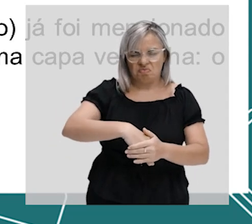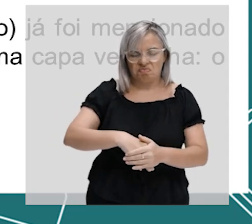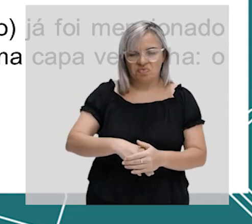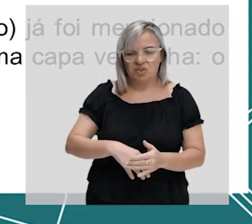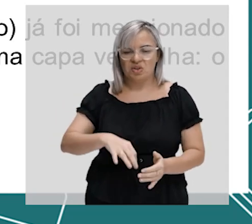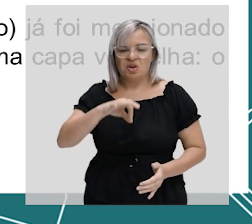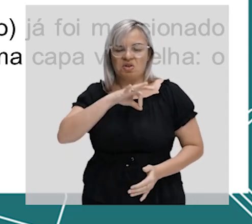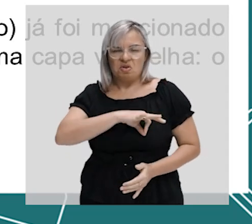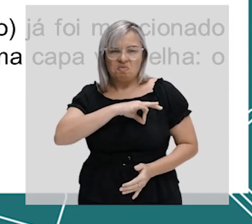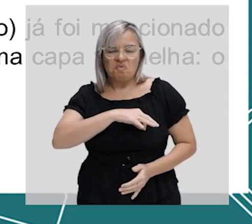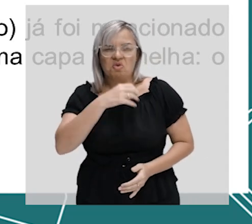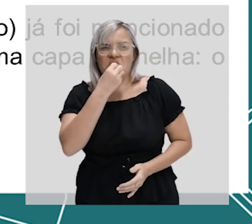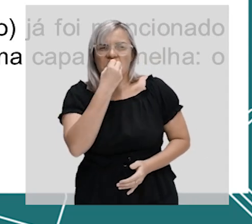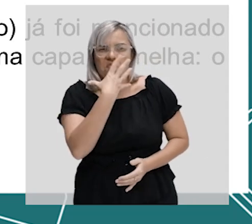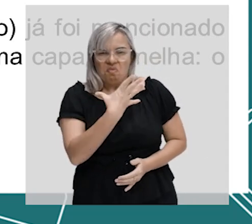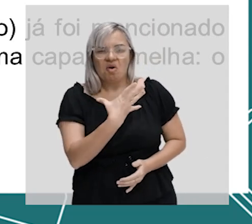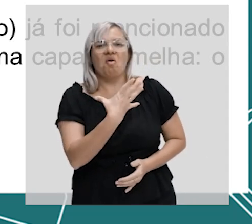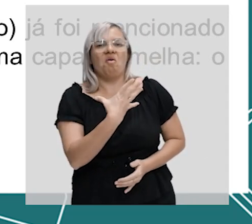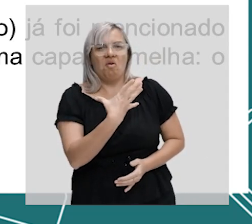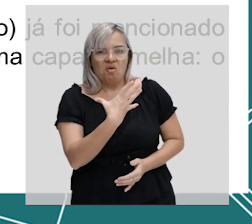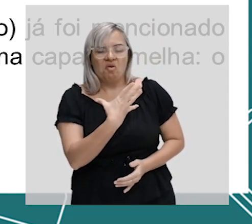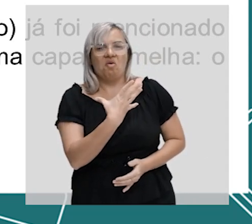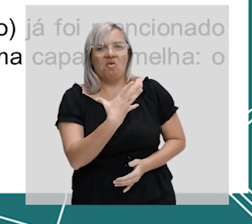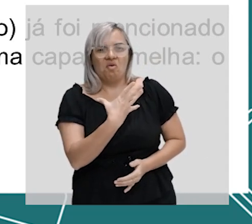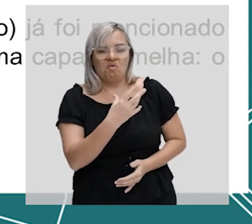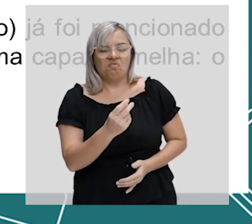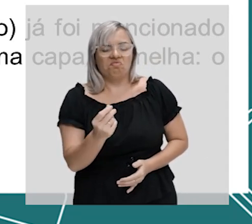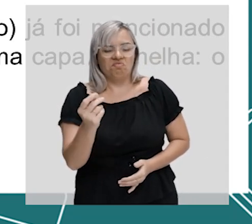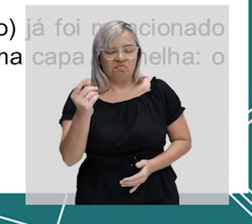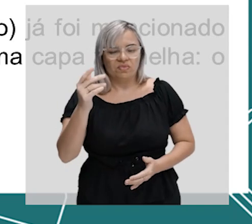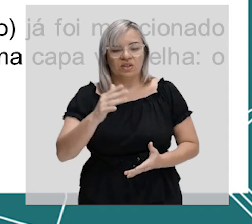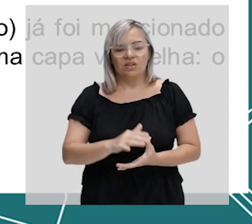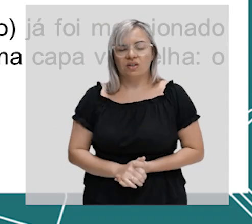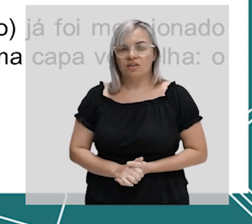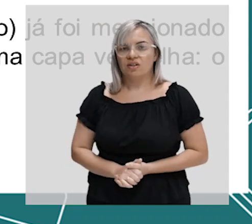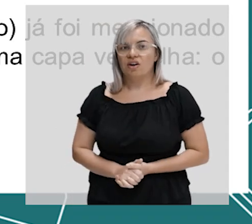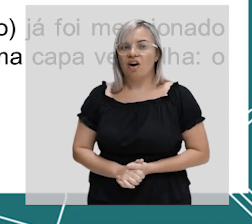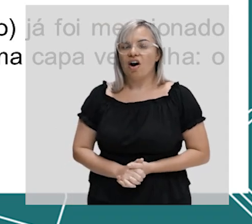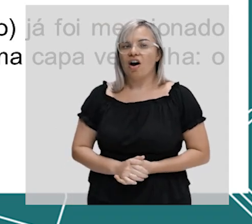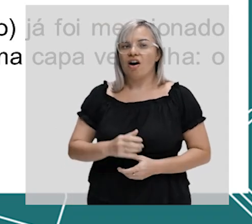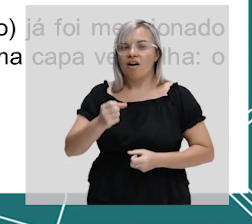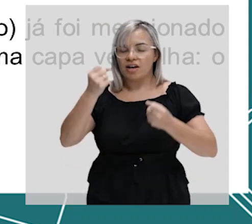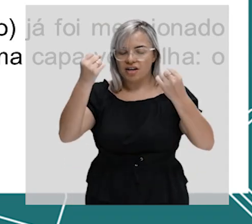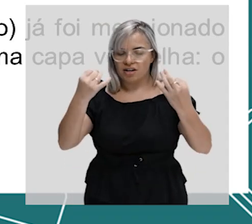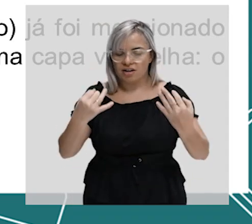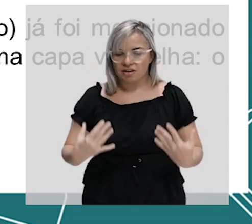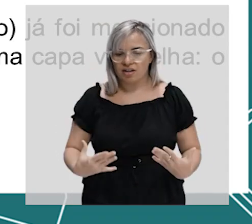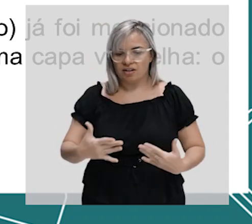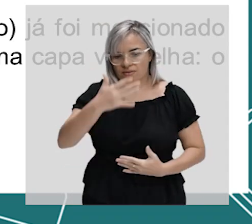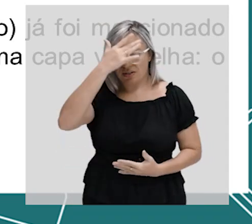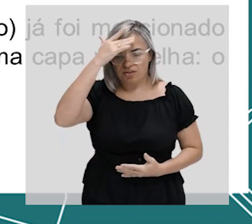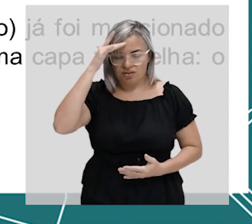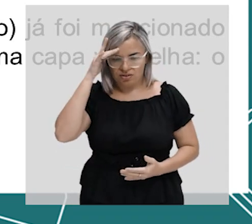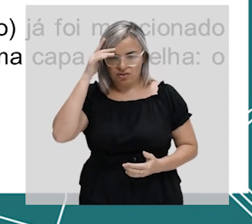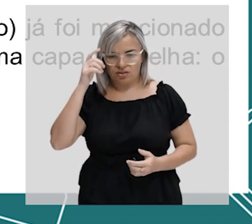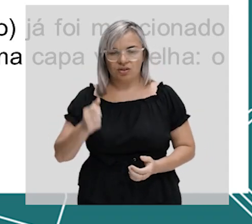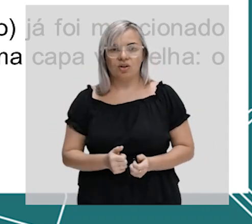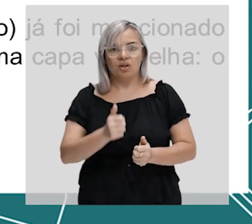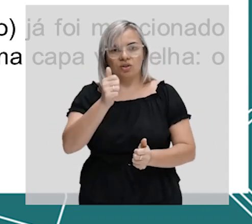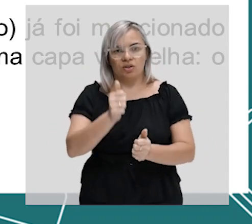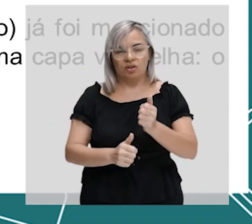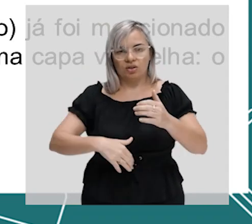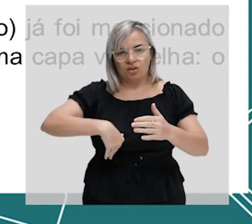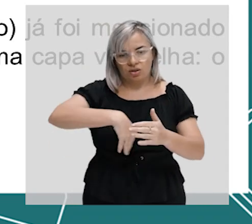pagos. Neste caso, fala-se especificamente de jogadores de futebol e não de jogadores